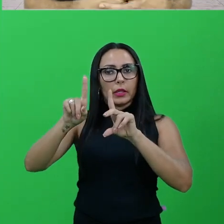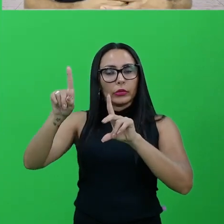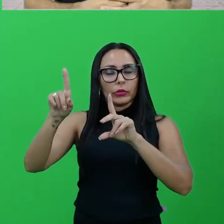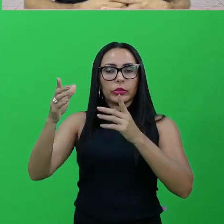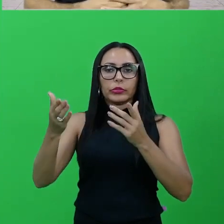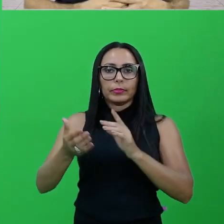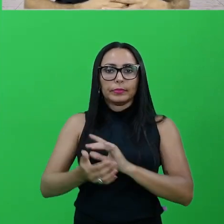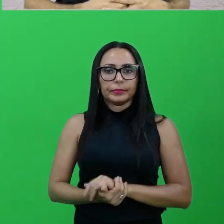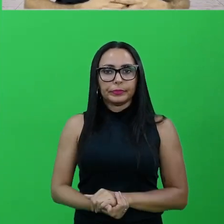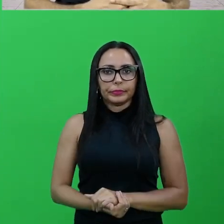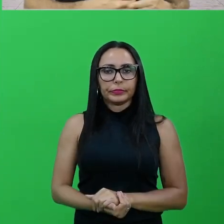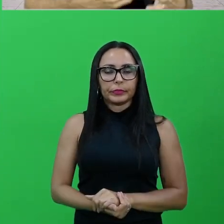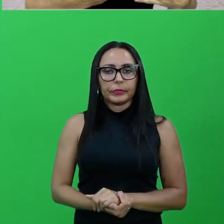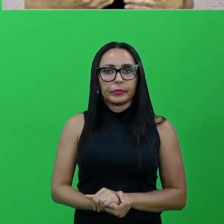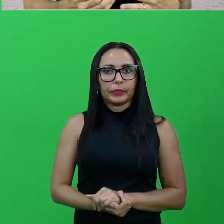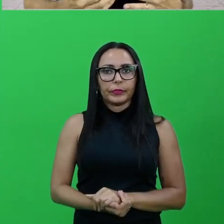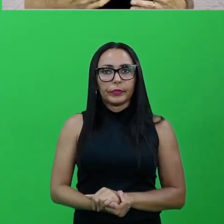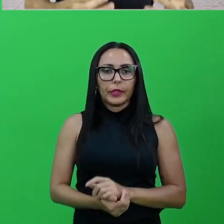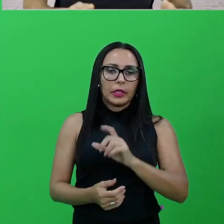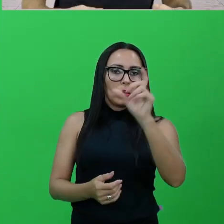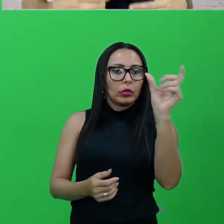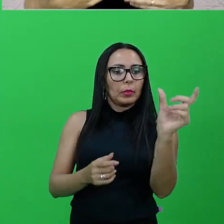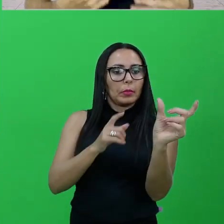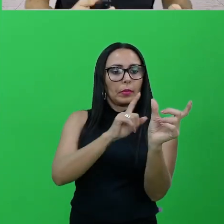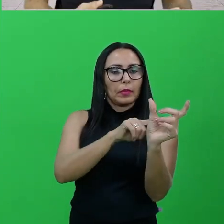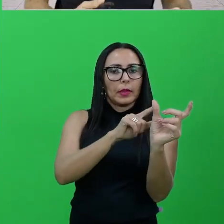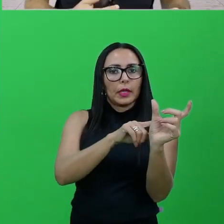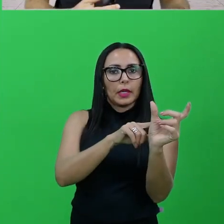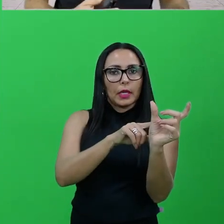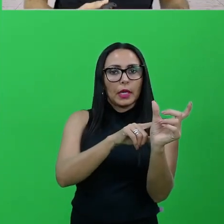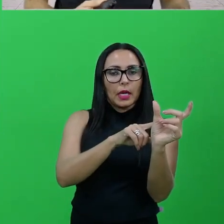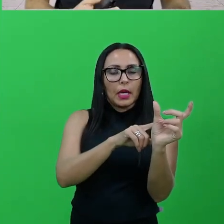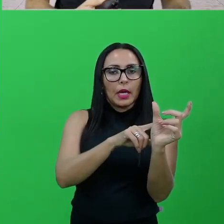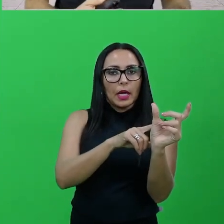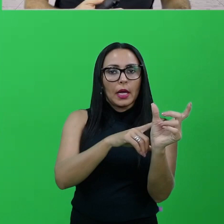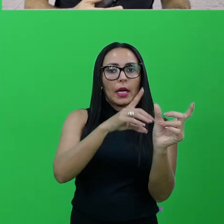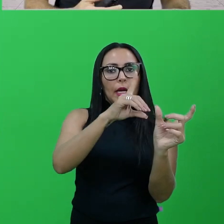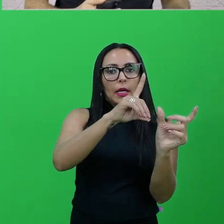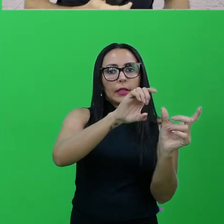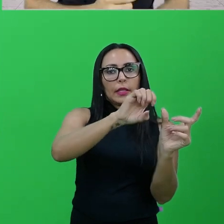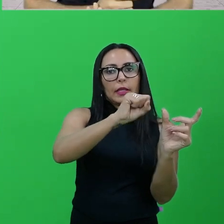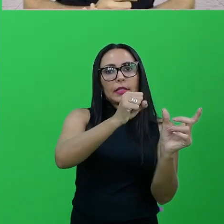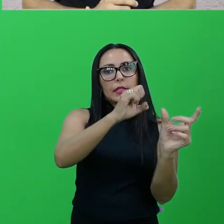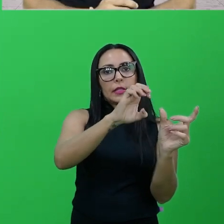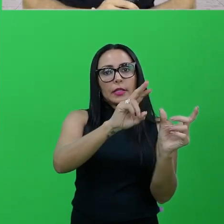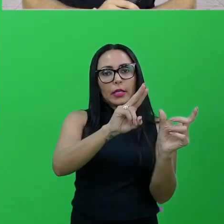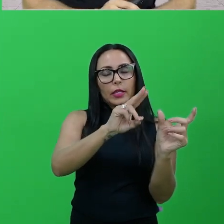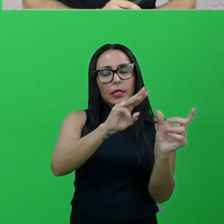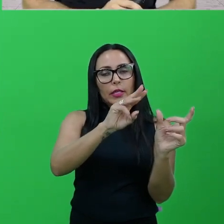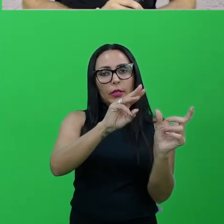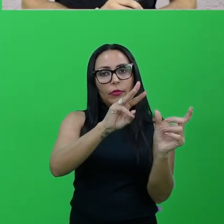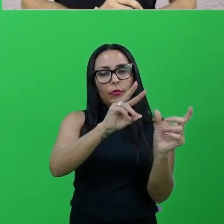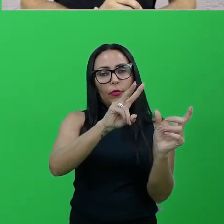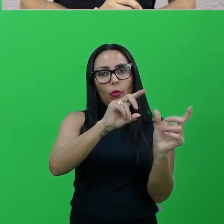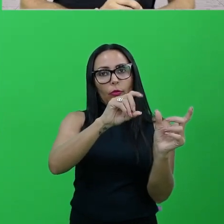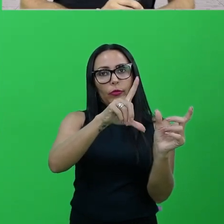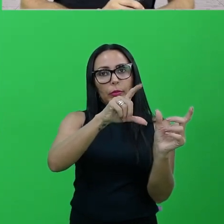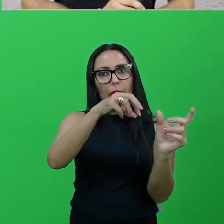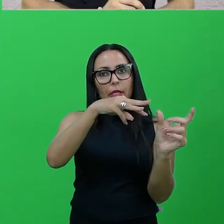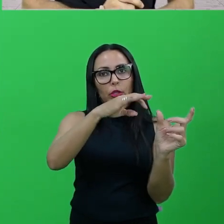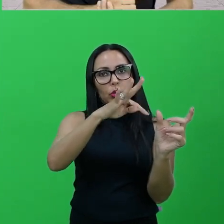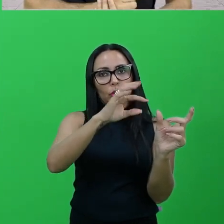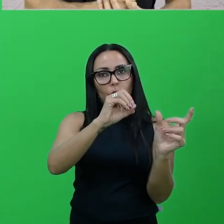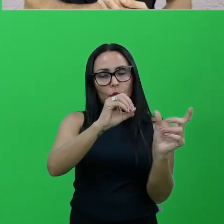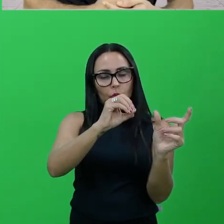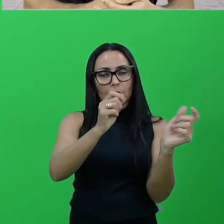tá? E a outra palavra é desenvolvimento de capacidades. Tá? O Índice Público